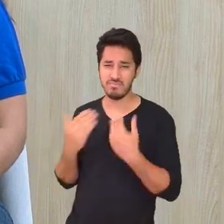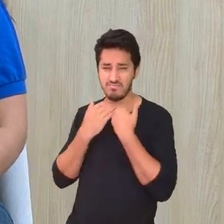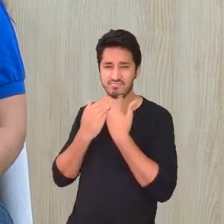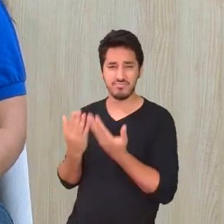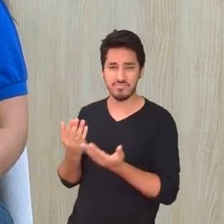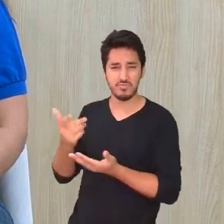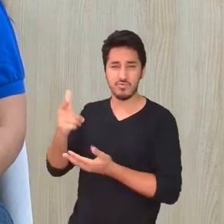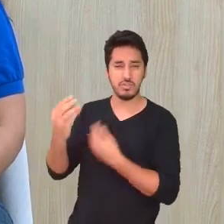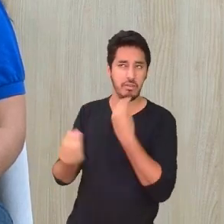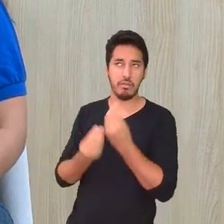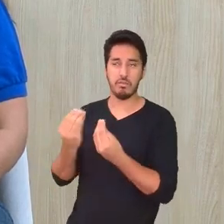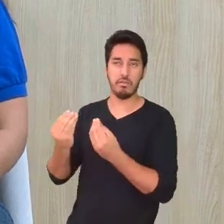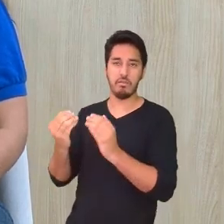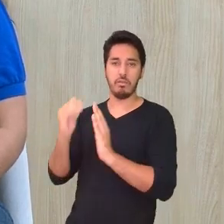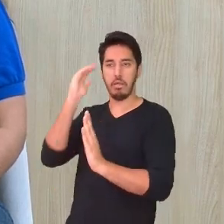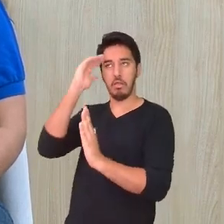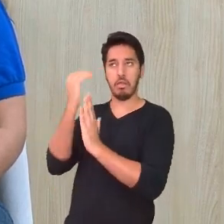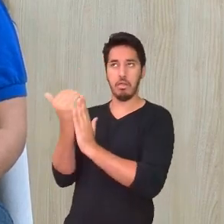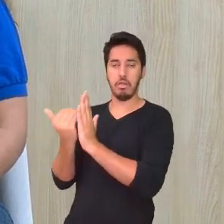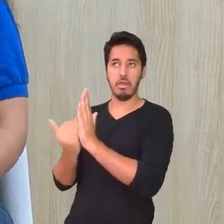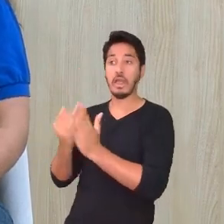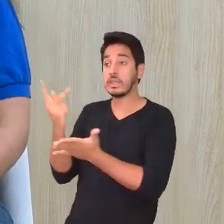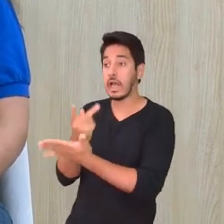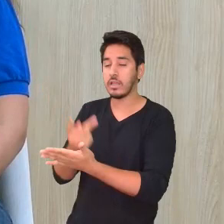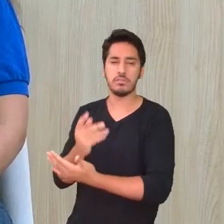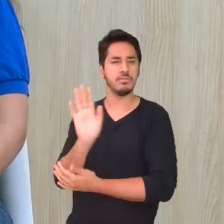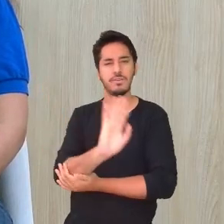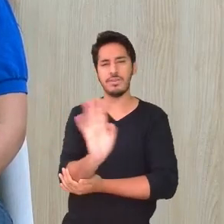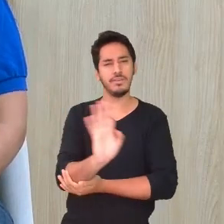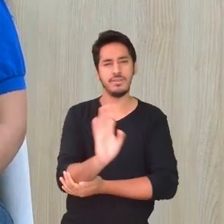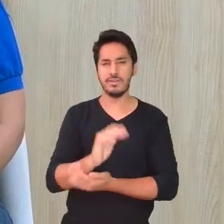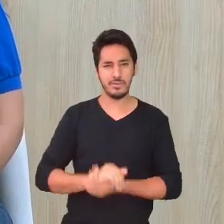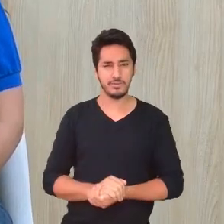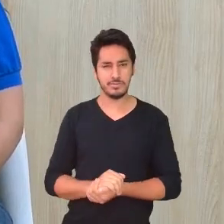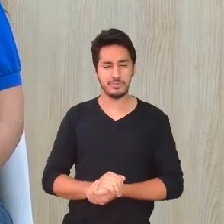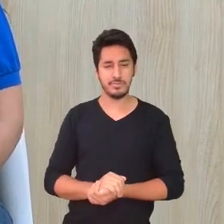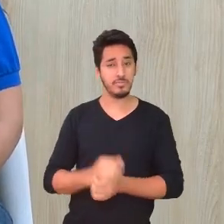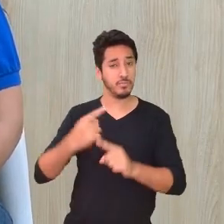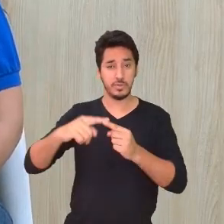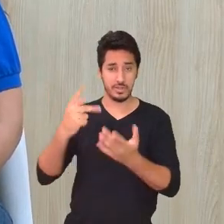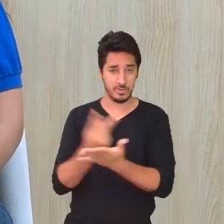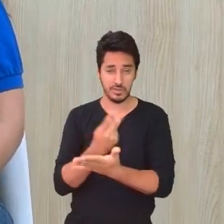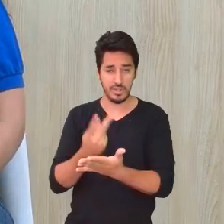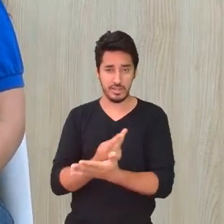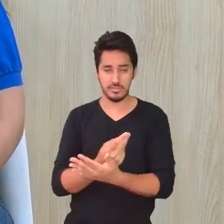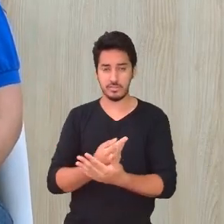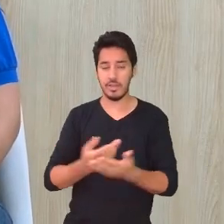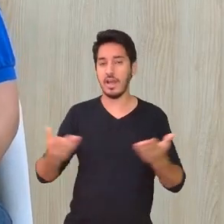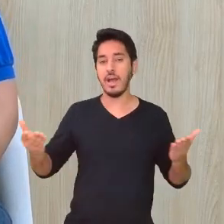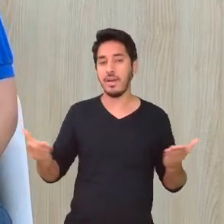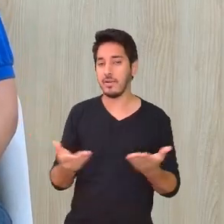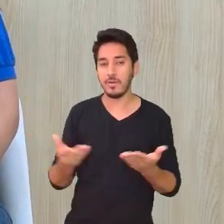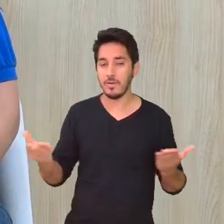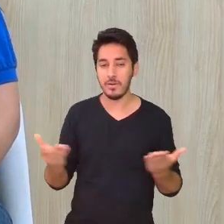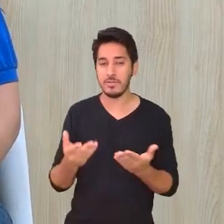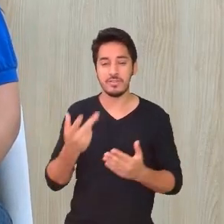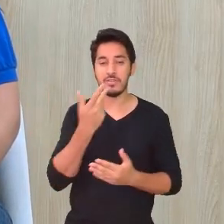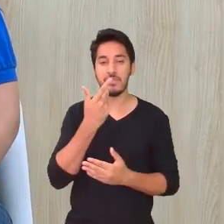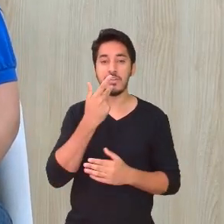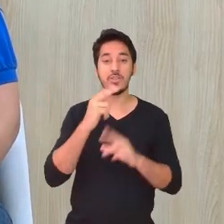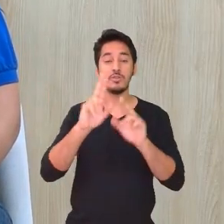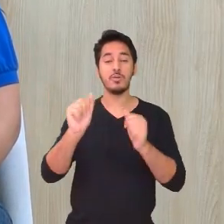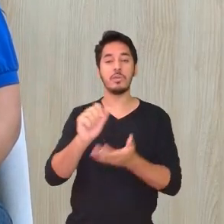muito em consideração isso, não. Não, mas não está errado, não. Não, não está errado por quê, minha gente? Agora, não se fala, não estamos falando